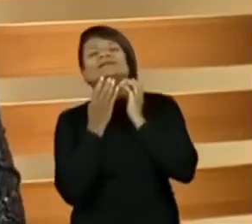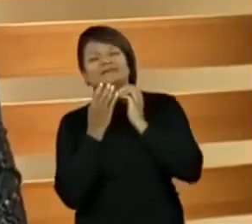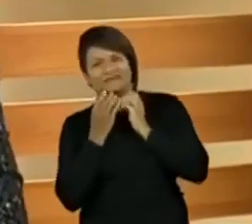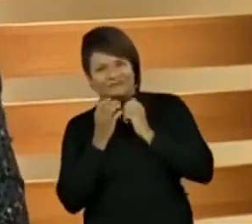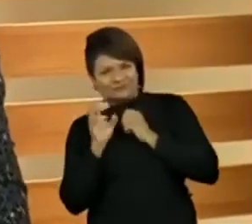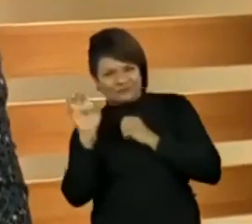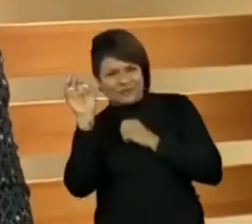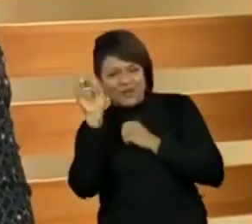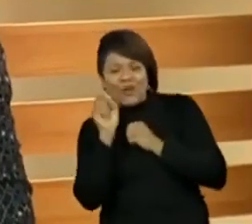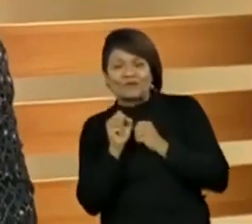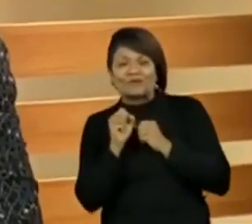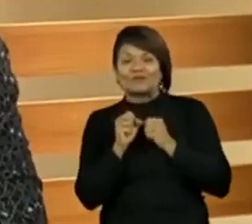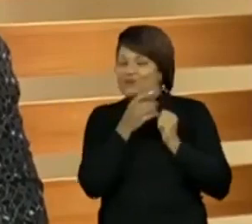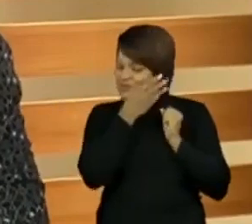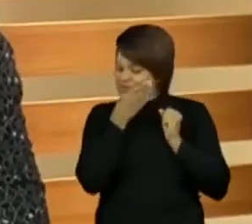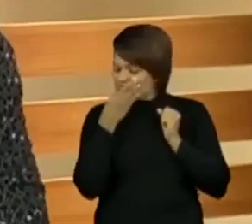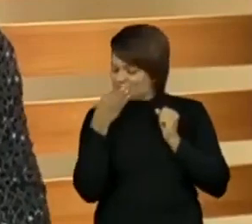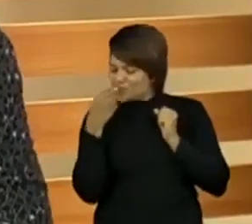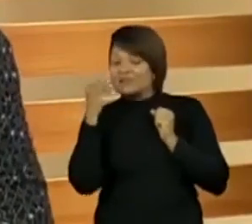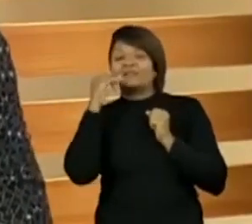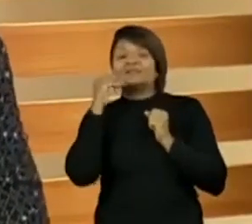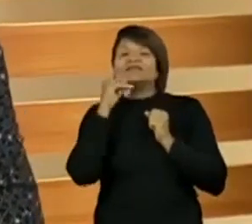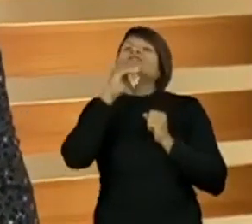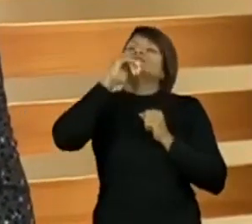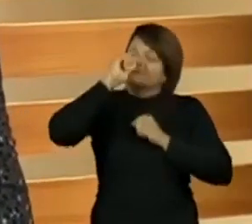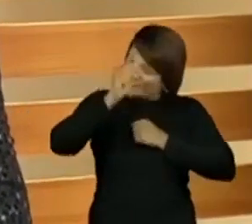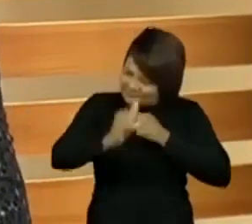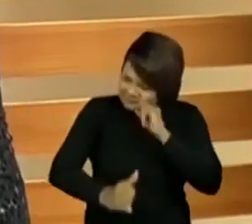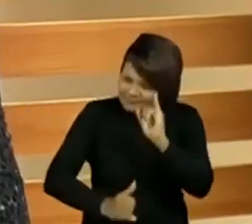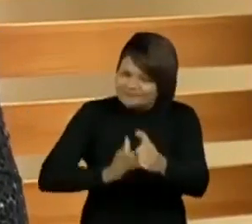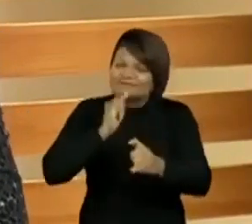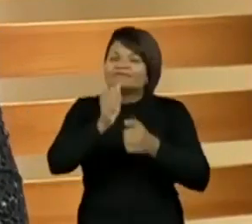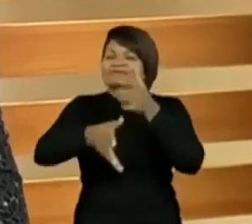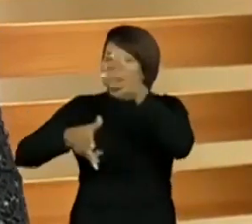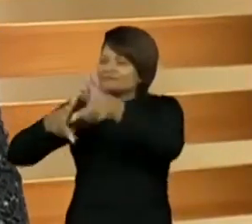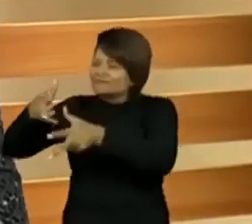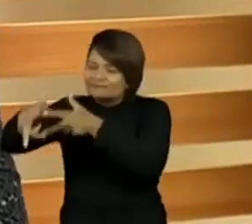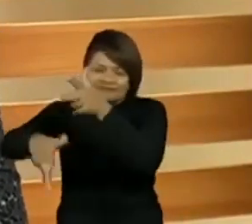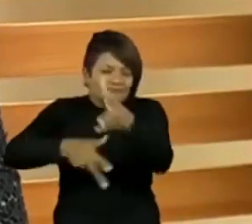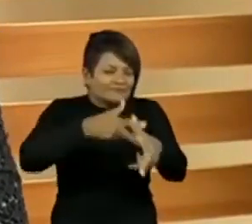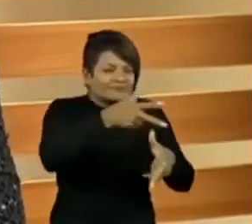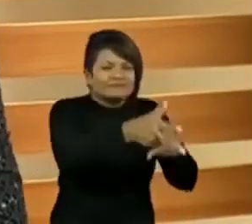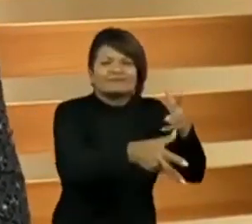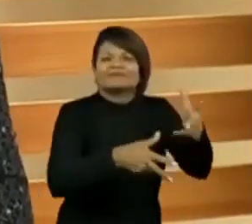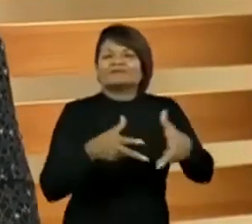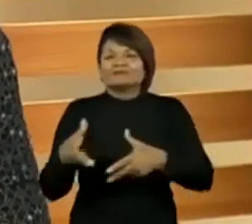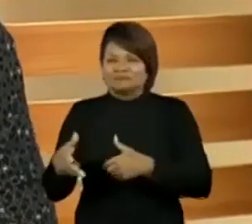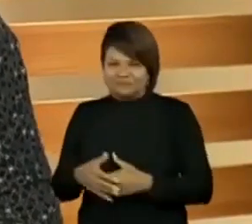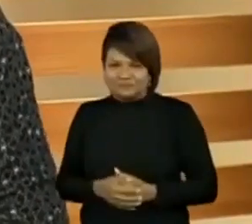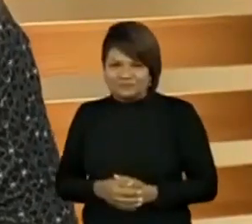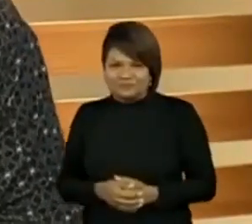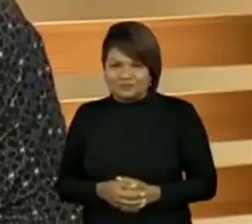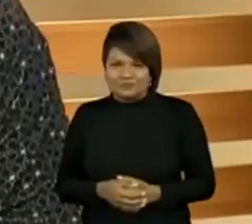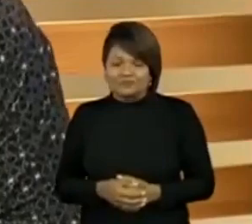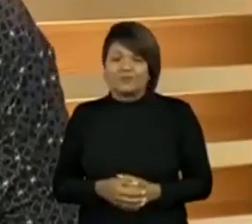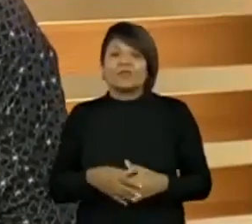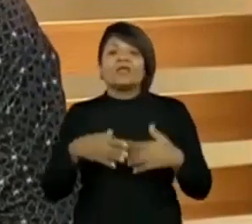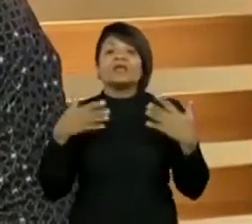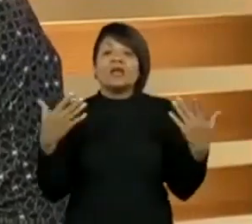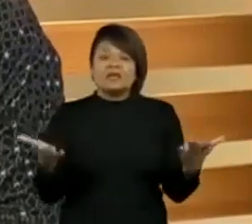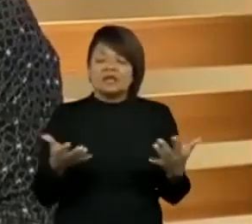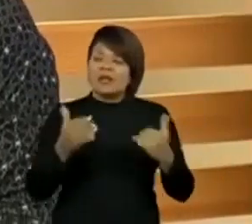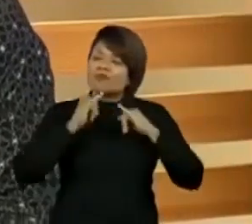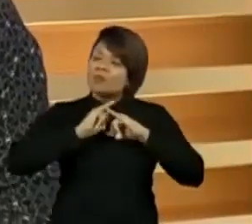Ouvia mais uma história e contava para eles. E como ela foi contando para